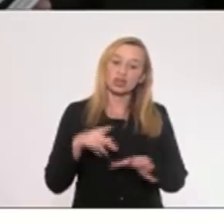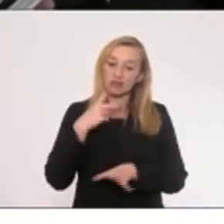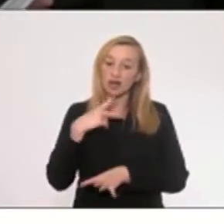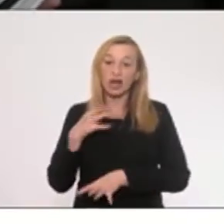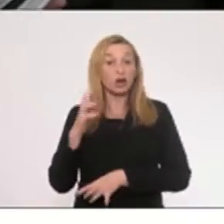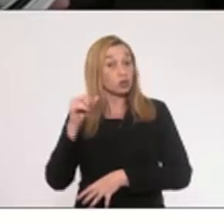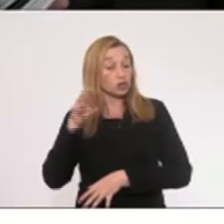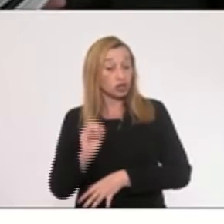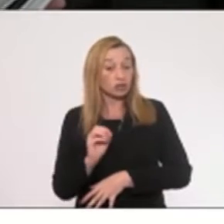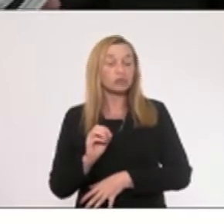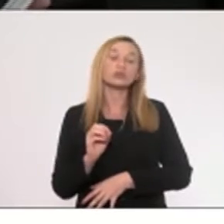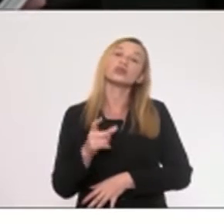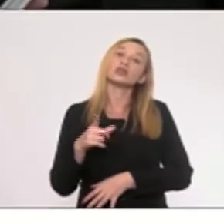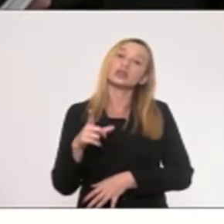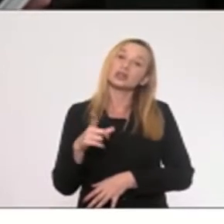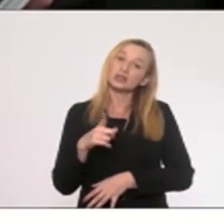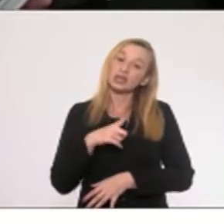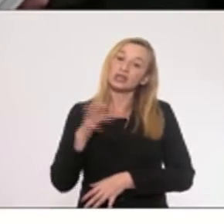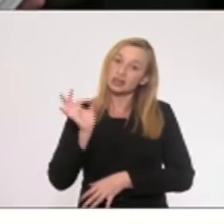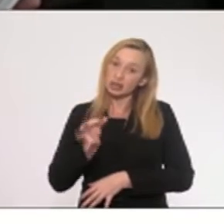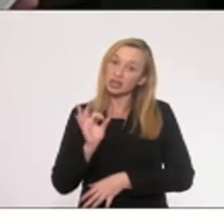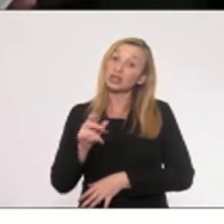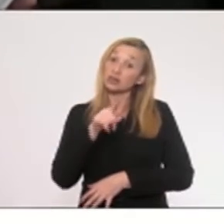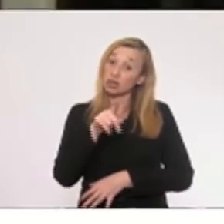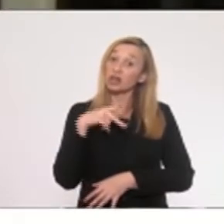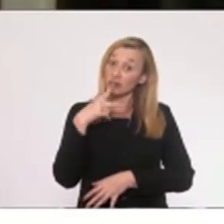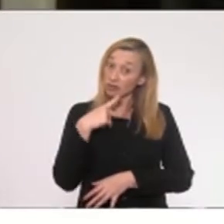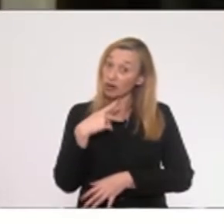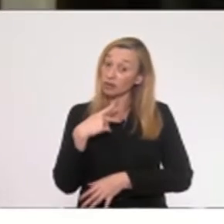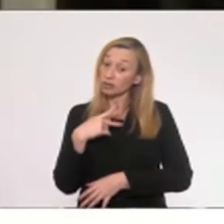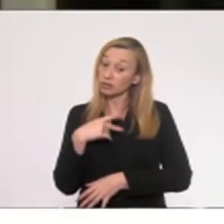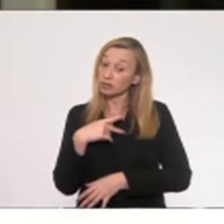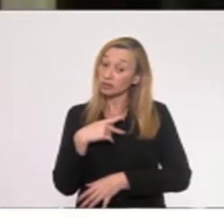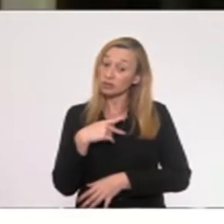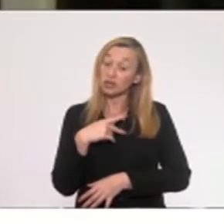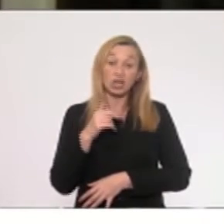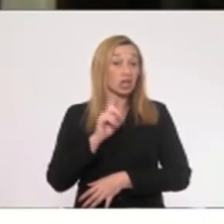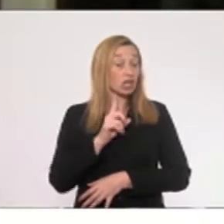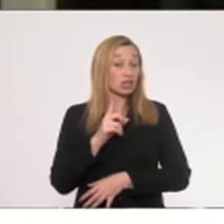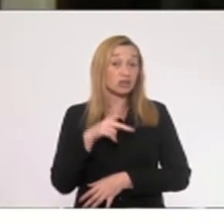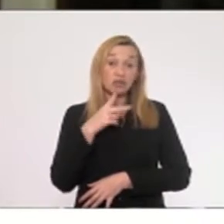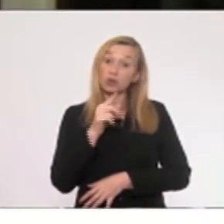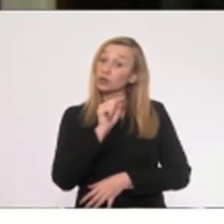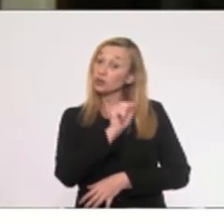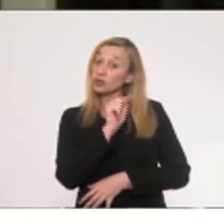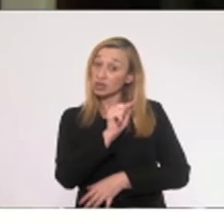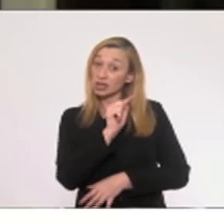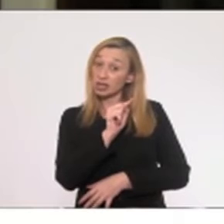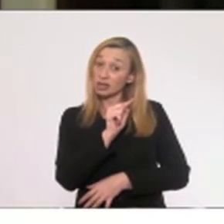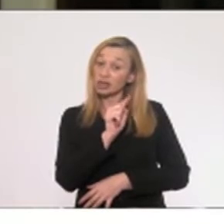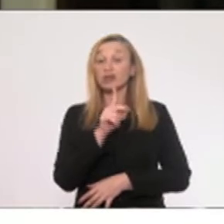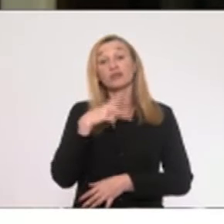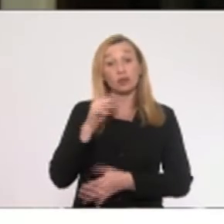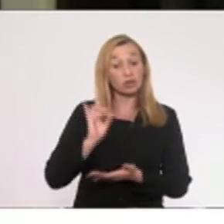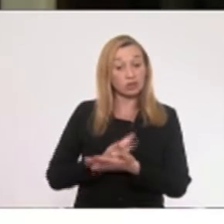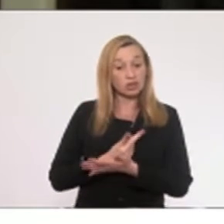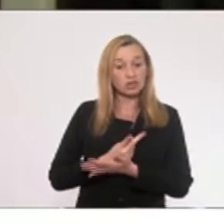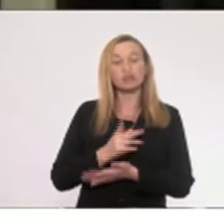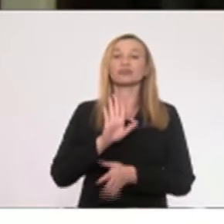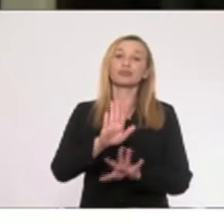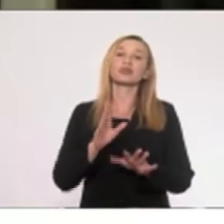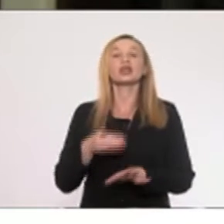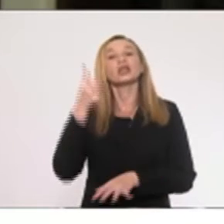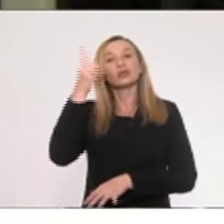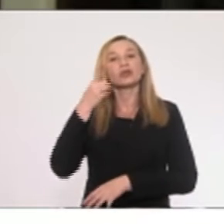tem razão no apontamento que ele fez. Deputado E acho que ele Márcio. não fez referência ao que Vossa Excelência disse. Deputado Márcio Pacheco, a última